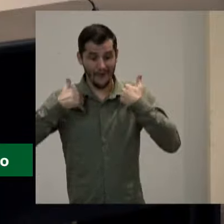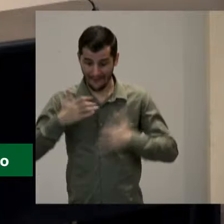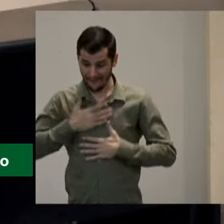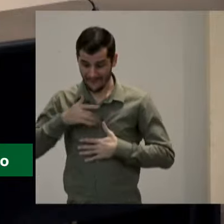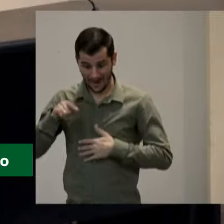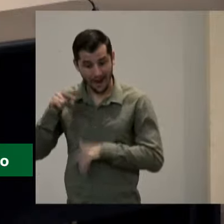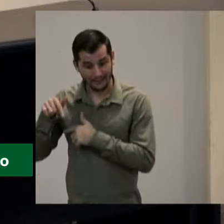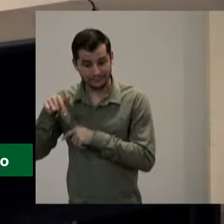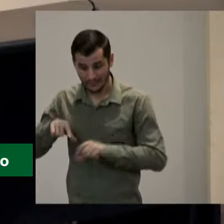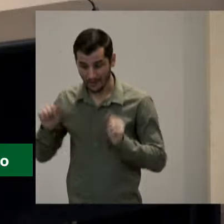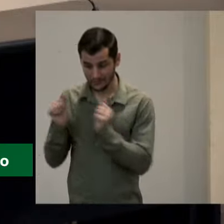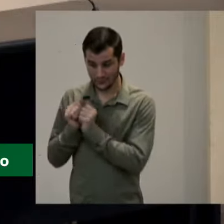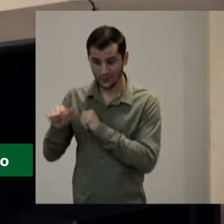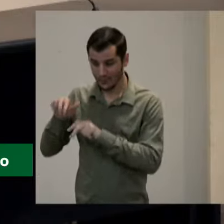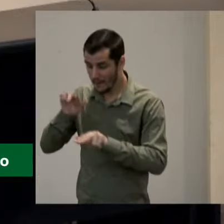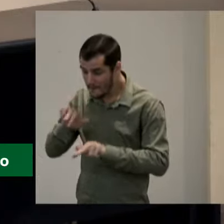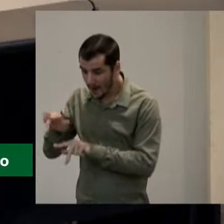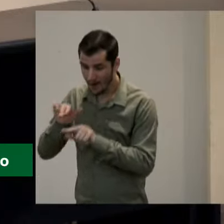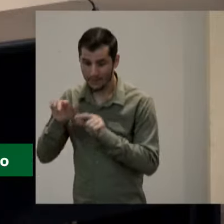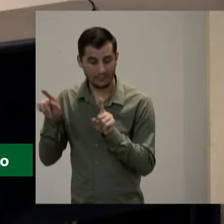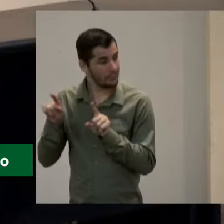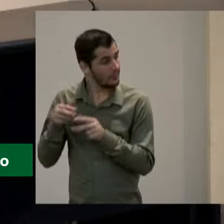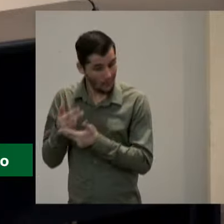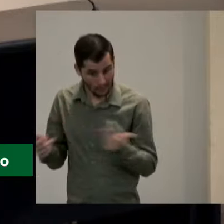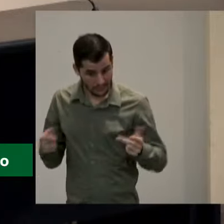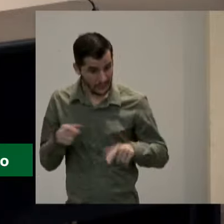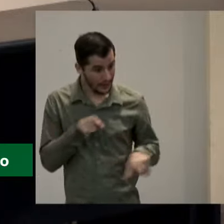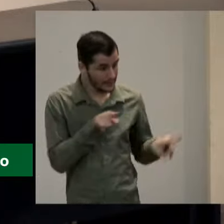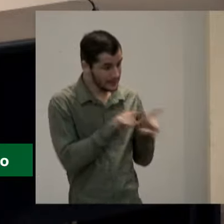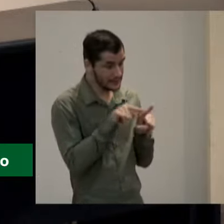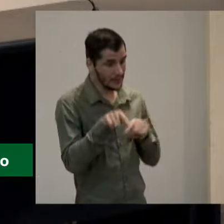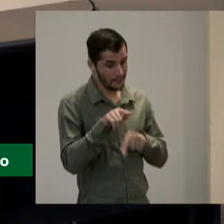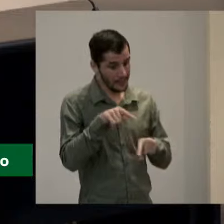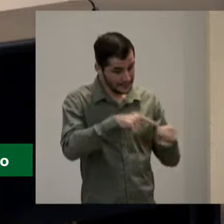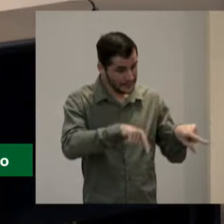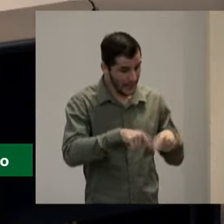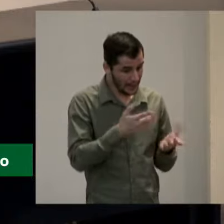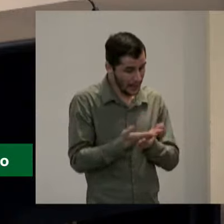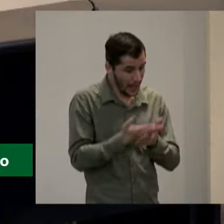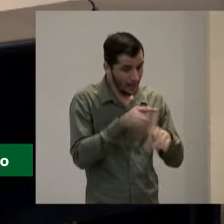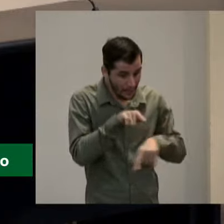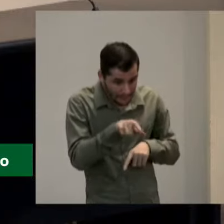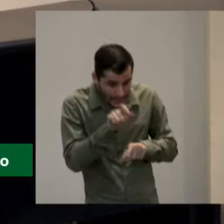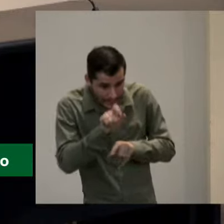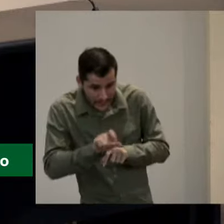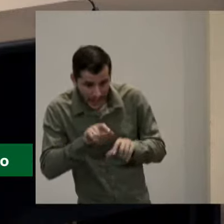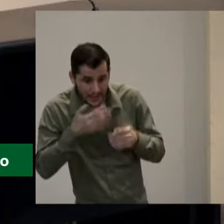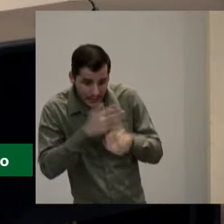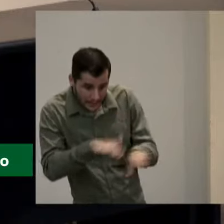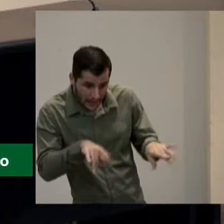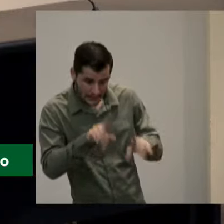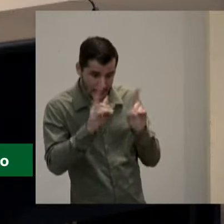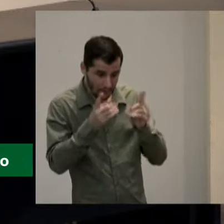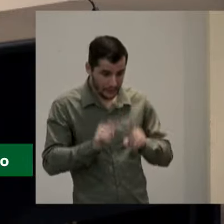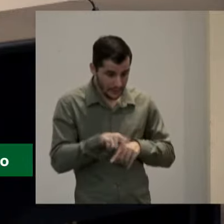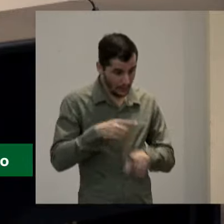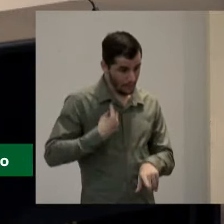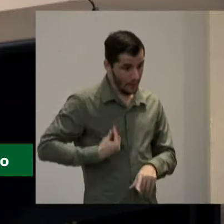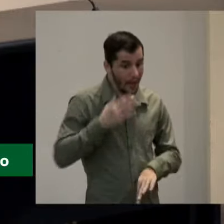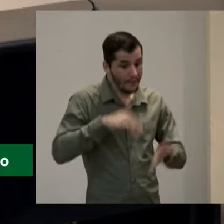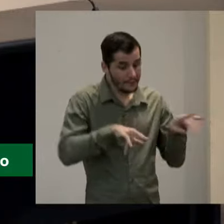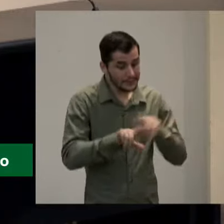irmãos. Assim como vocês veem dentro da sala de aula, uma criança, qualquer deficiência que ele possui, você vê que ele empenha, ele tenta